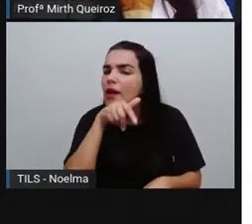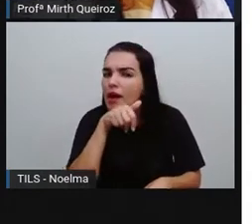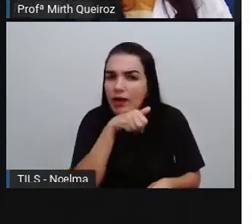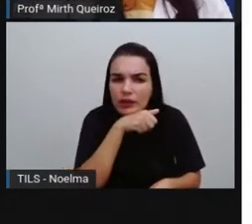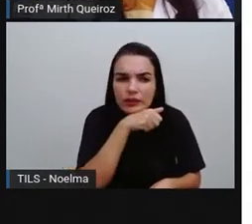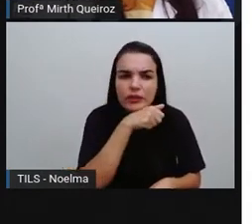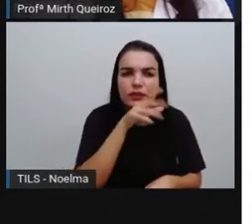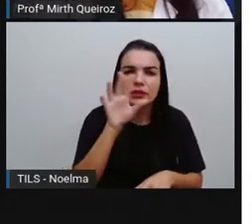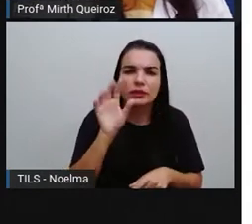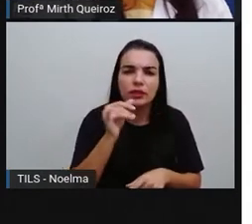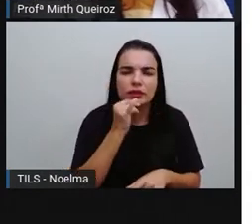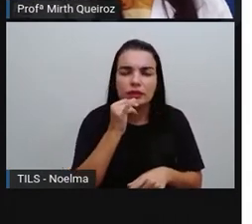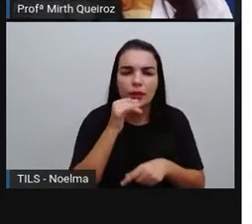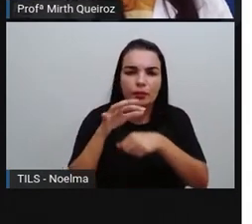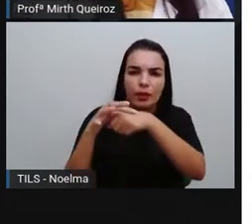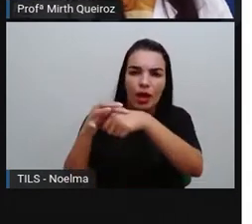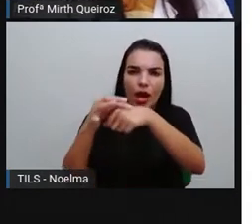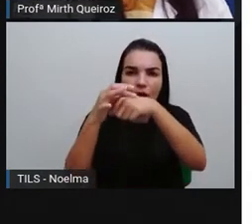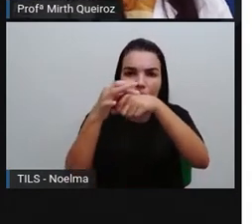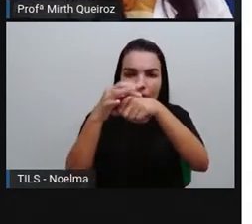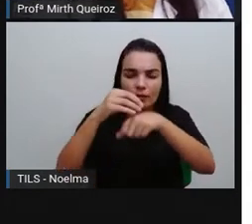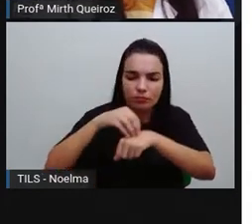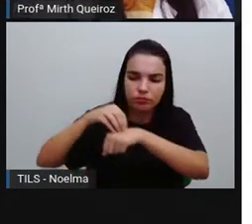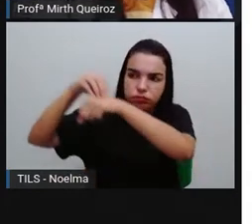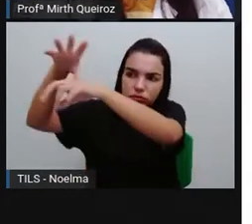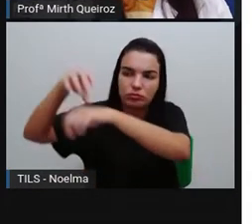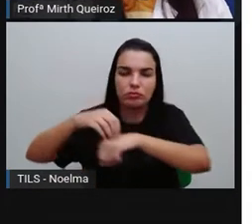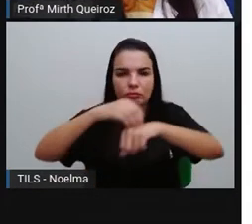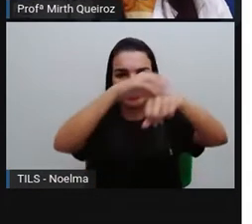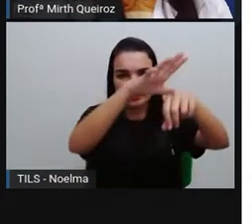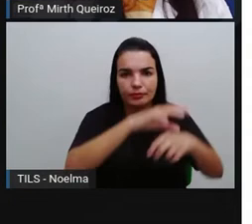de carnes aí que são exportados.